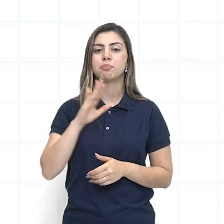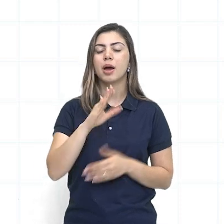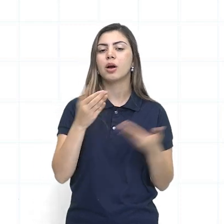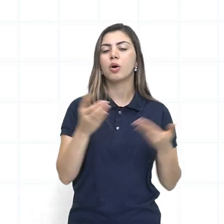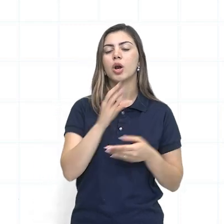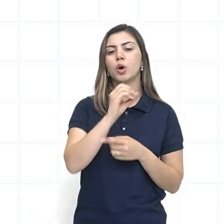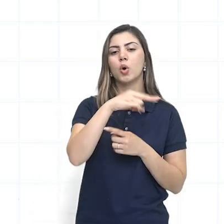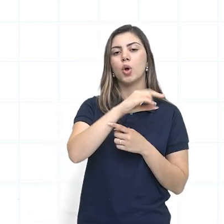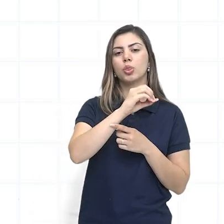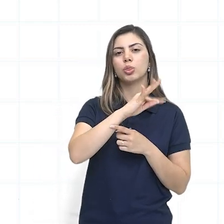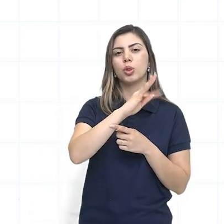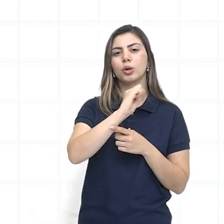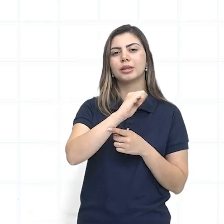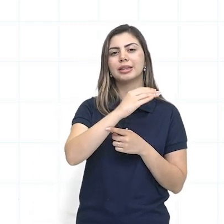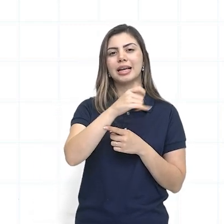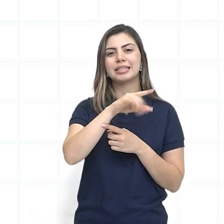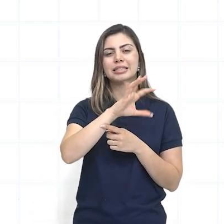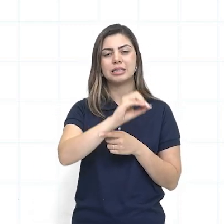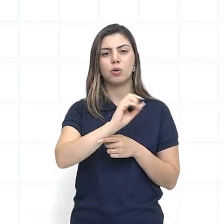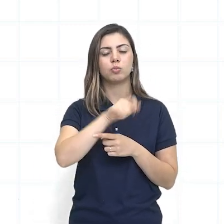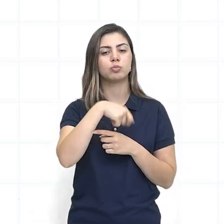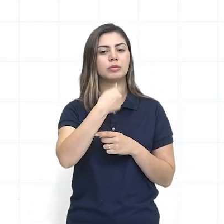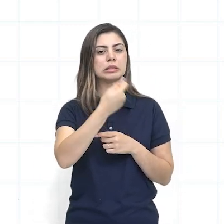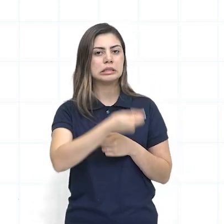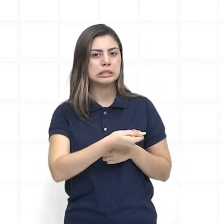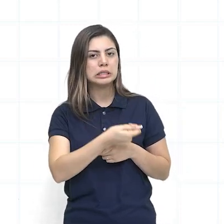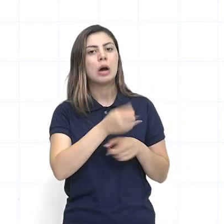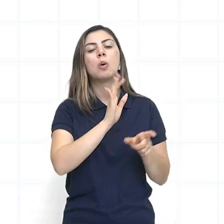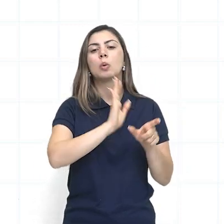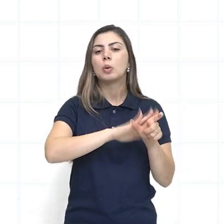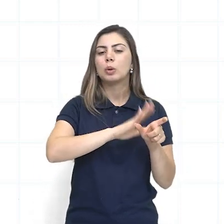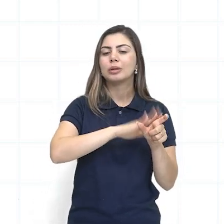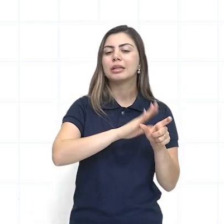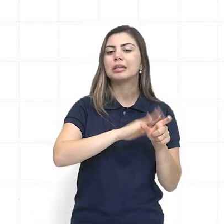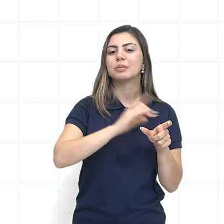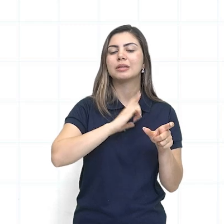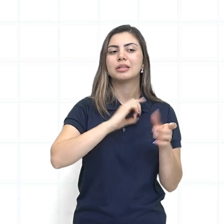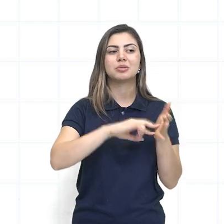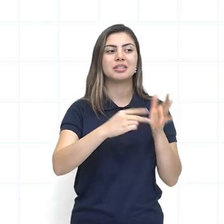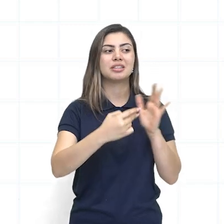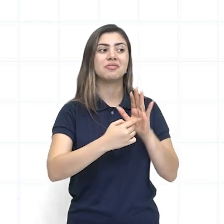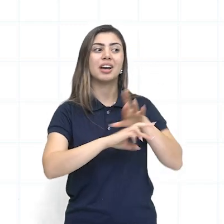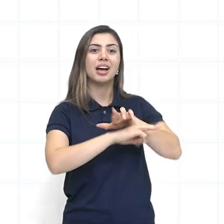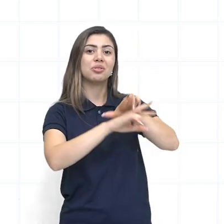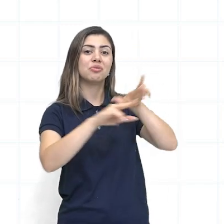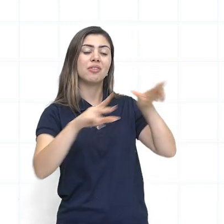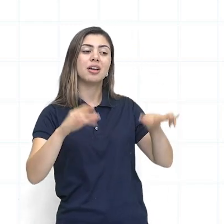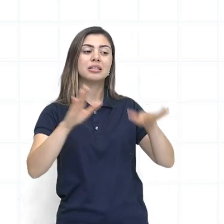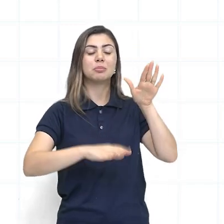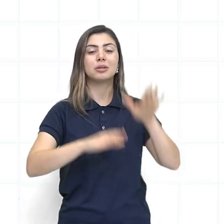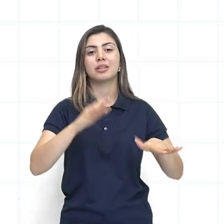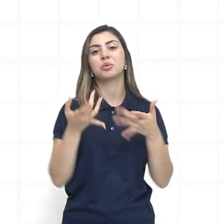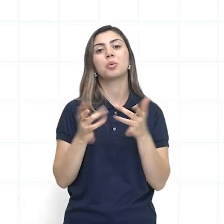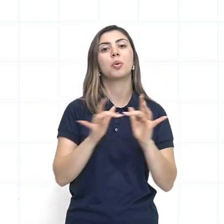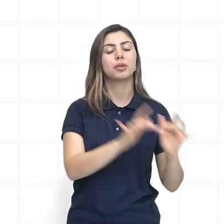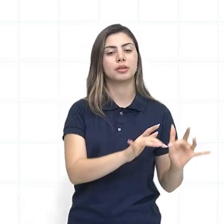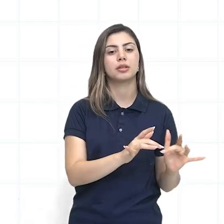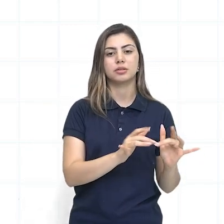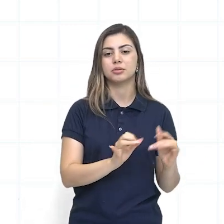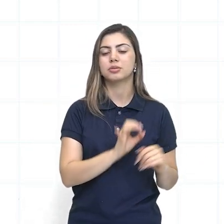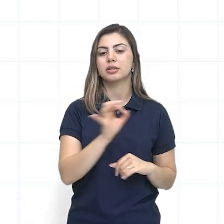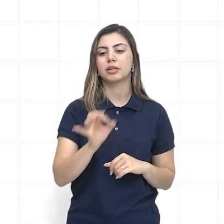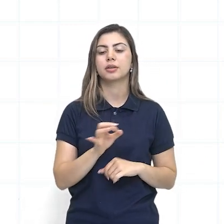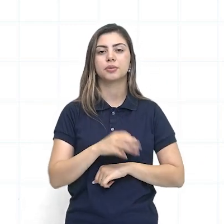Conotação, a palavra tem significado amplo, maior, criado pelo contexto, vai